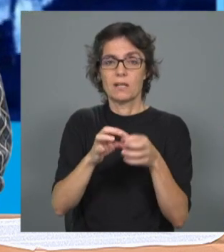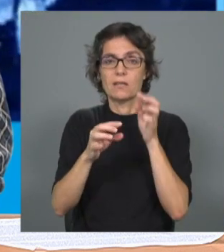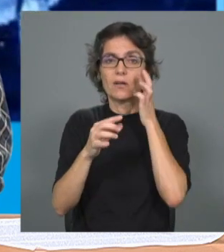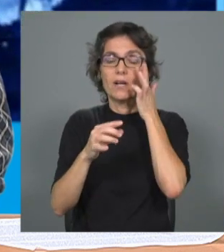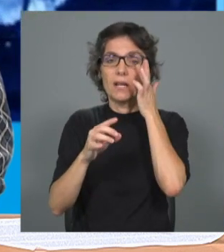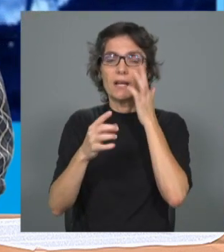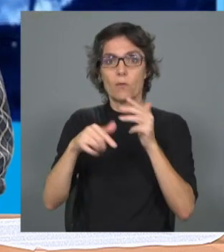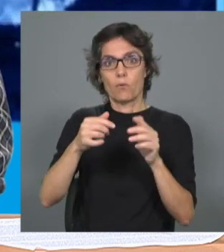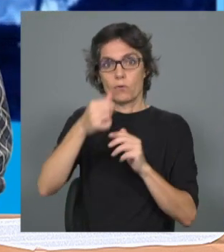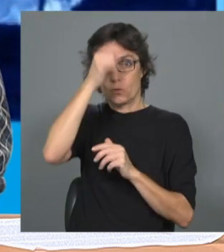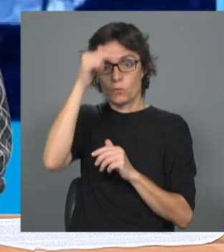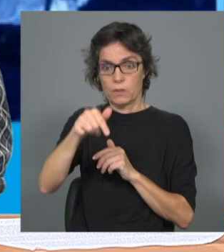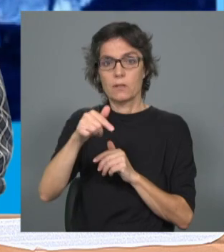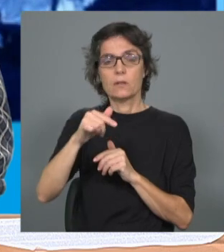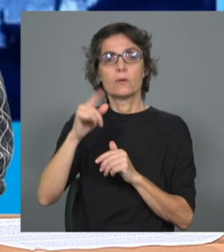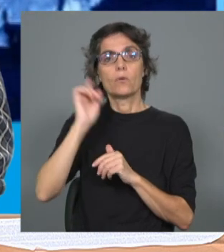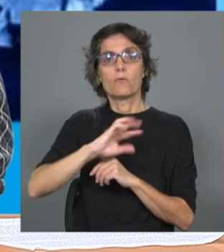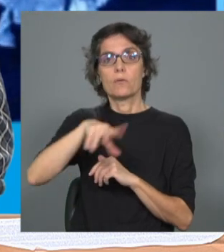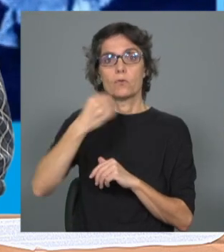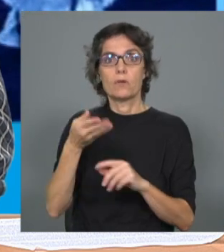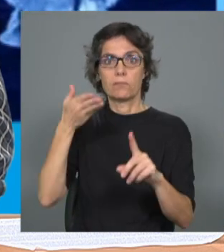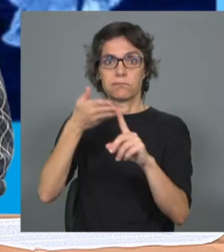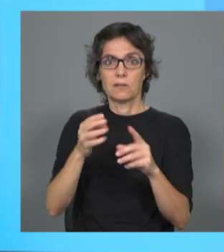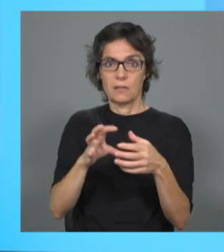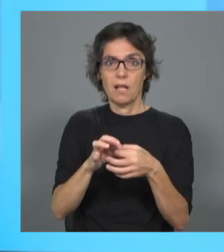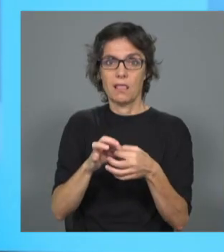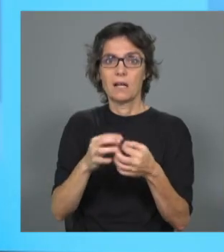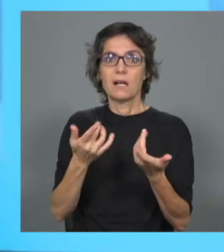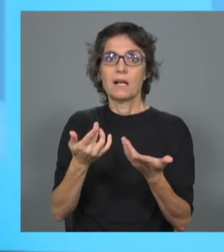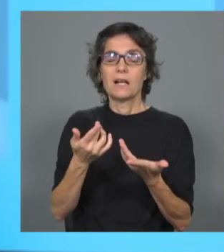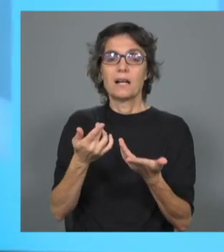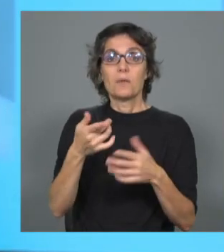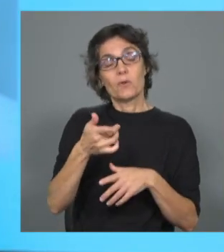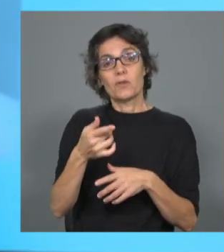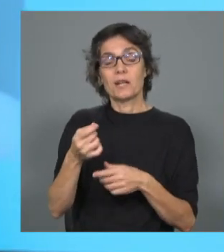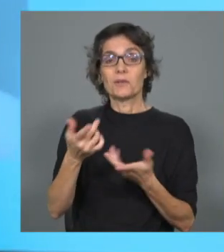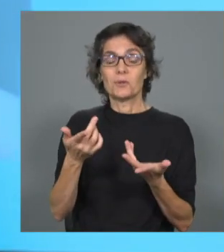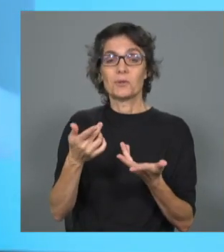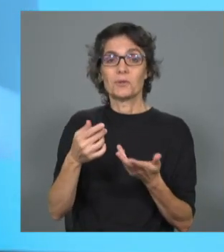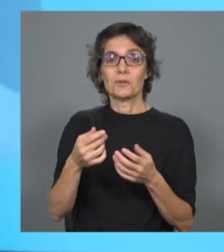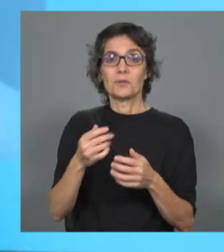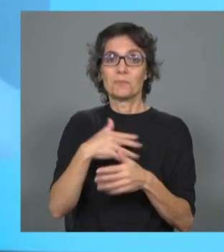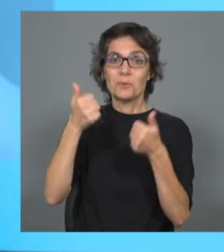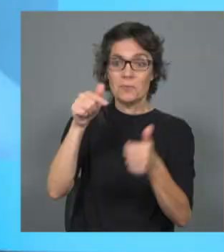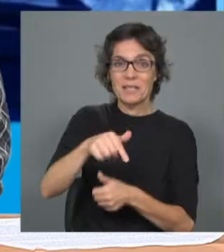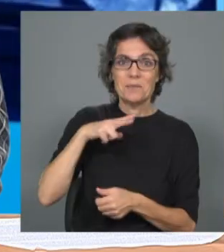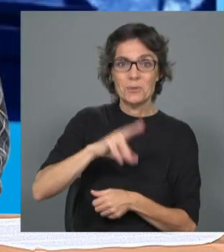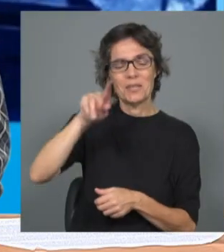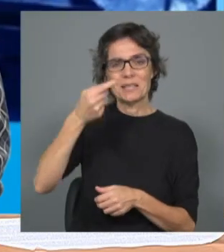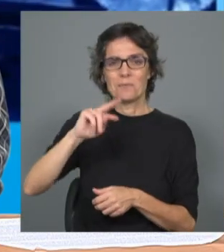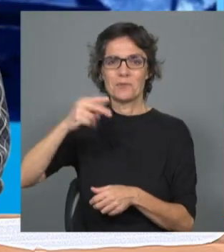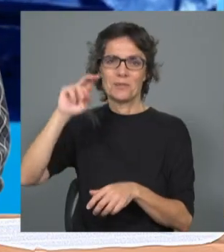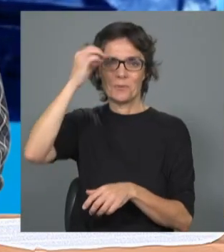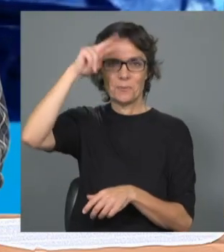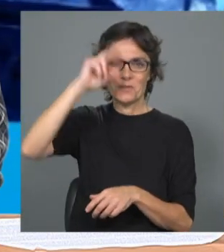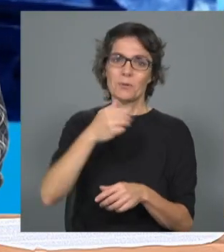olhamos já este domingo, Dia Mundial das Missões. Boa estadia por cá, bom regresso depois a Moçambique. Muito obrigado, bem-aja e